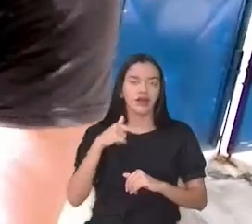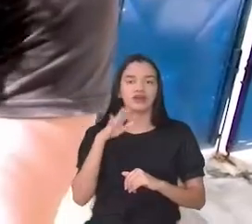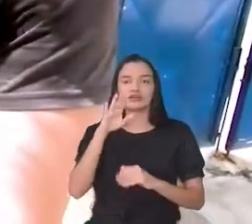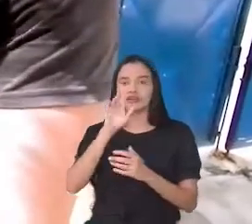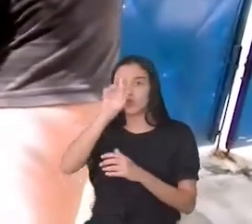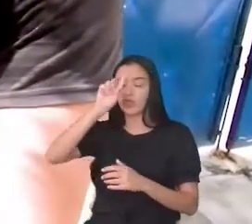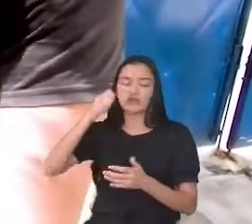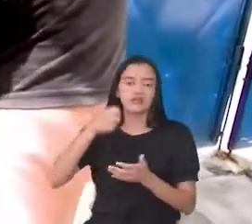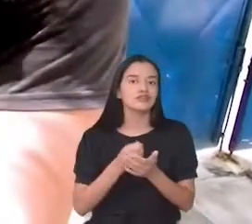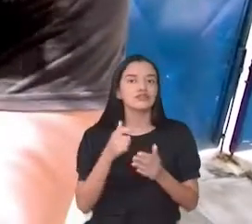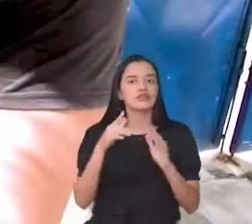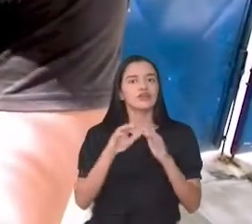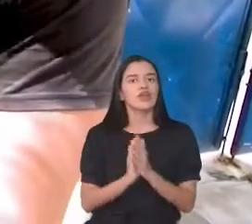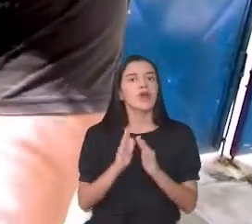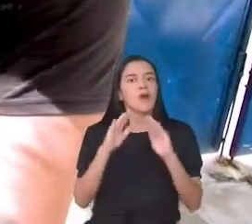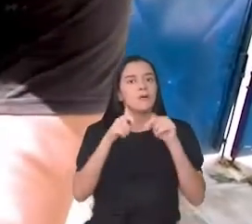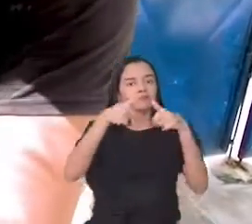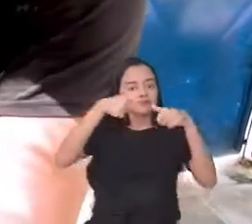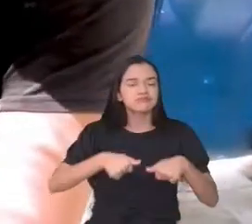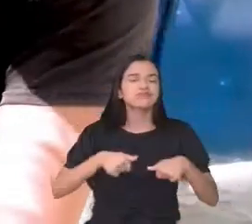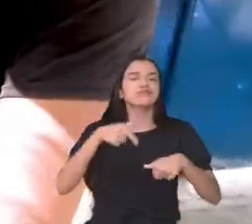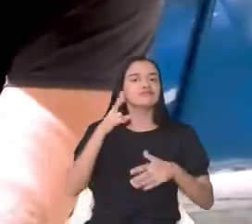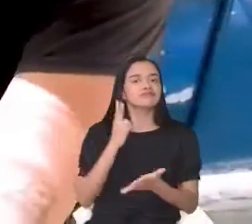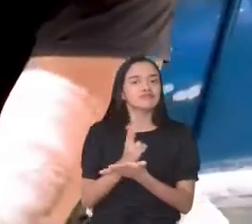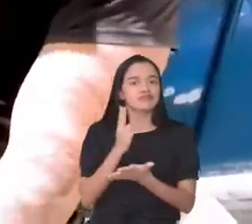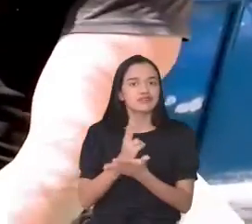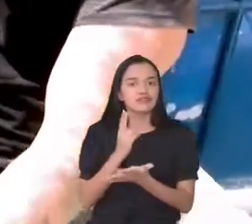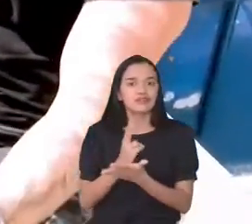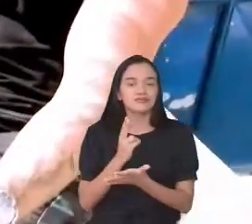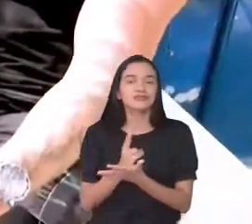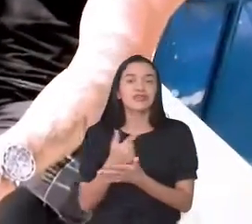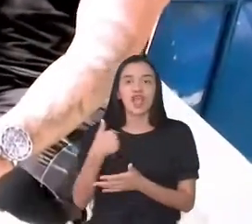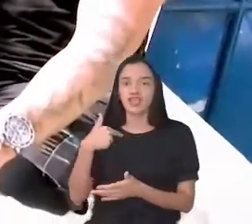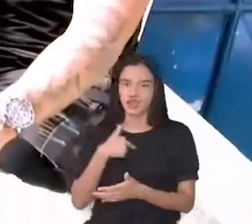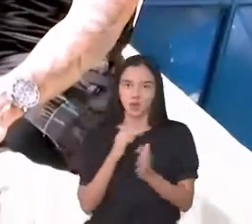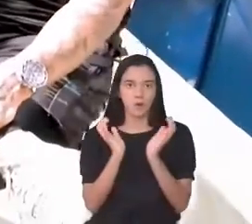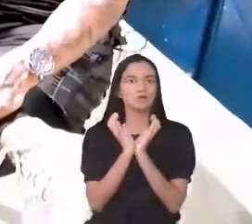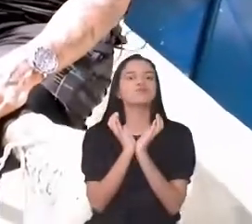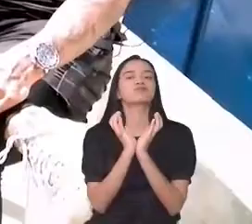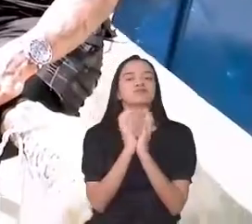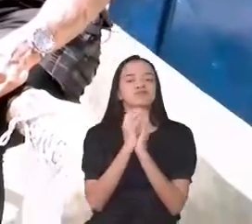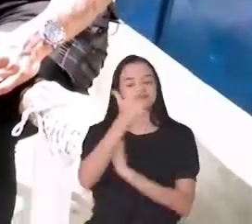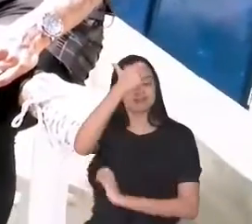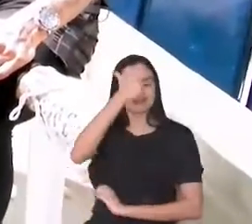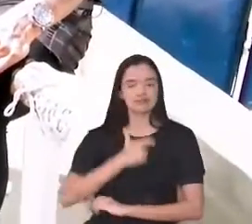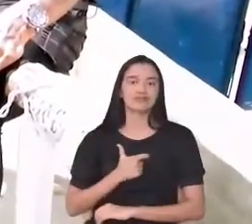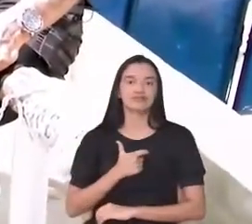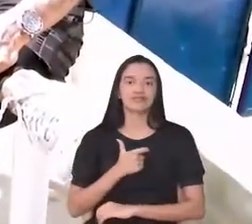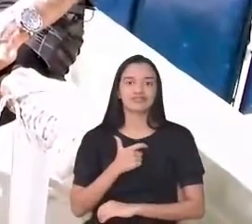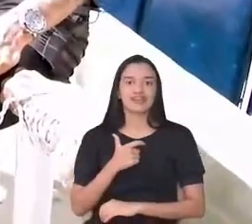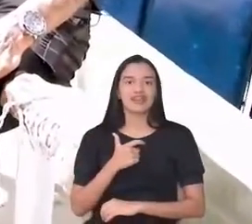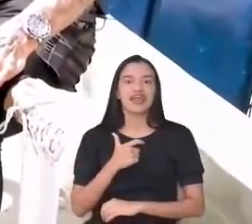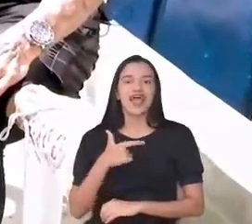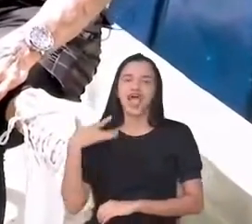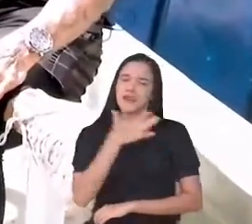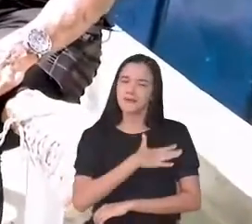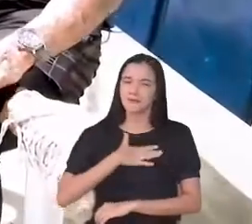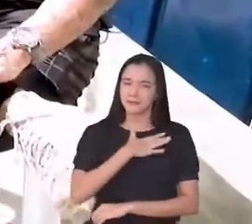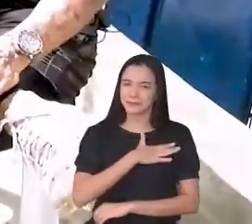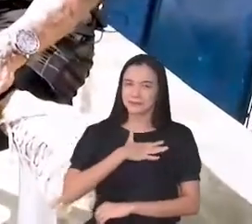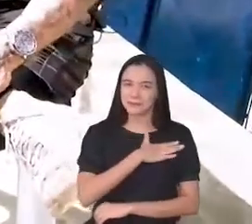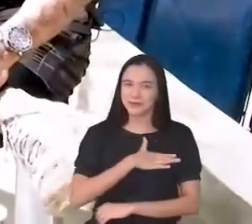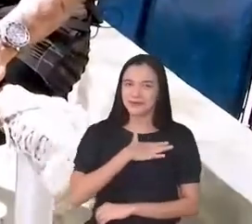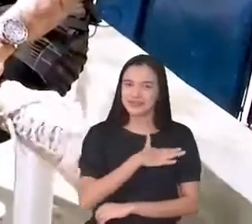aí eu fui ficando e hoje me considero super recifense. Ai, que maravilha, tá vendo? O amor trazendo, né?